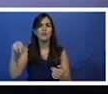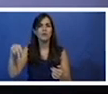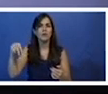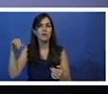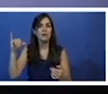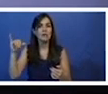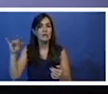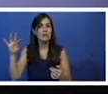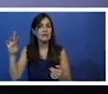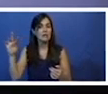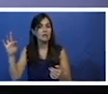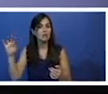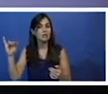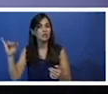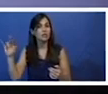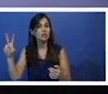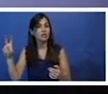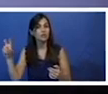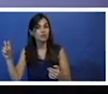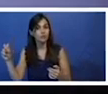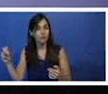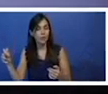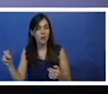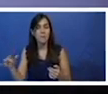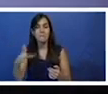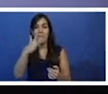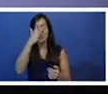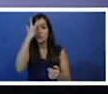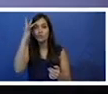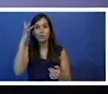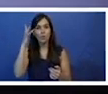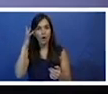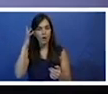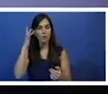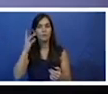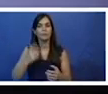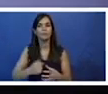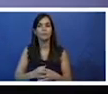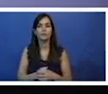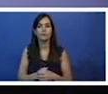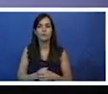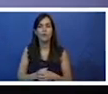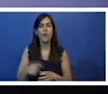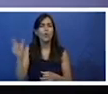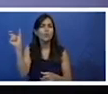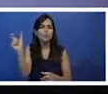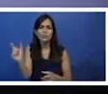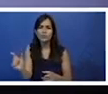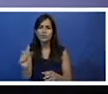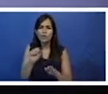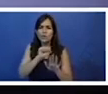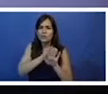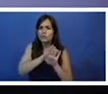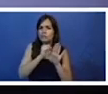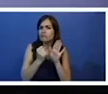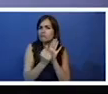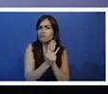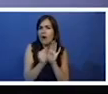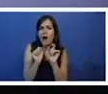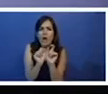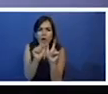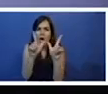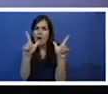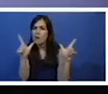estamos trabalhando o infinitivo pessoal e não mais o impessoal, tá? Com o sujeito claramente expresso.